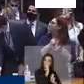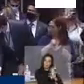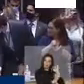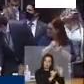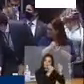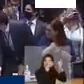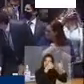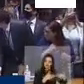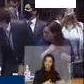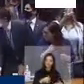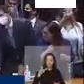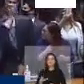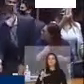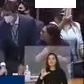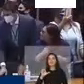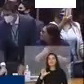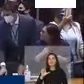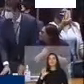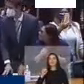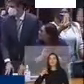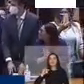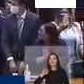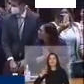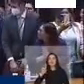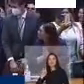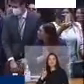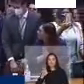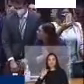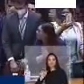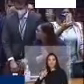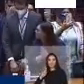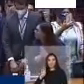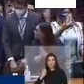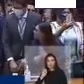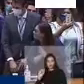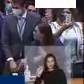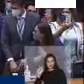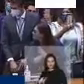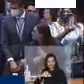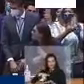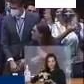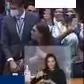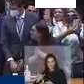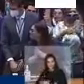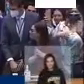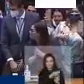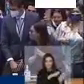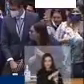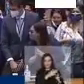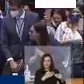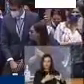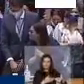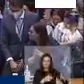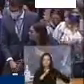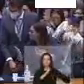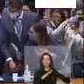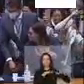o Leonardo Barbosa, que dá as orientações para o prosseguimento dos trabalhos.